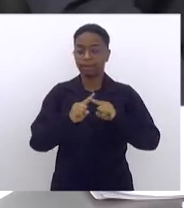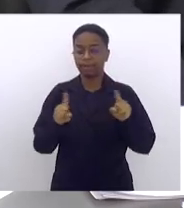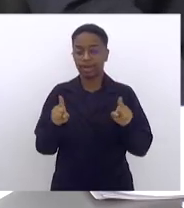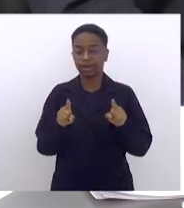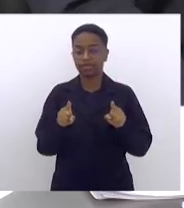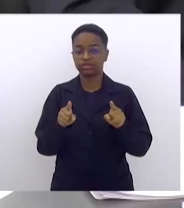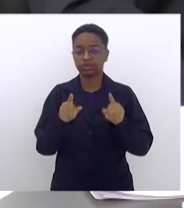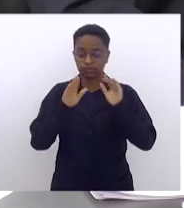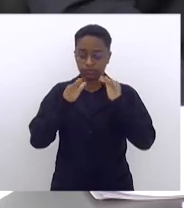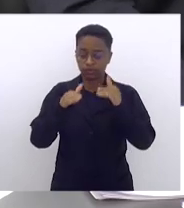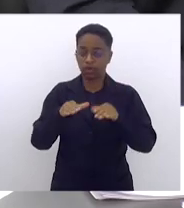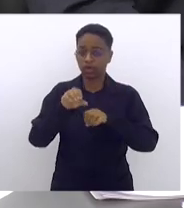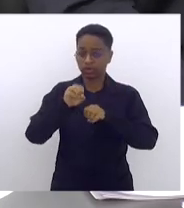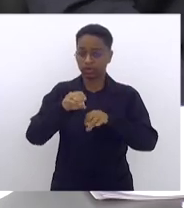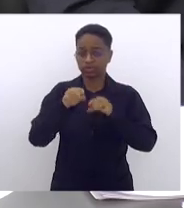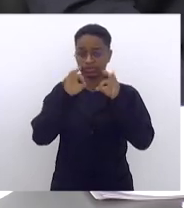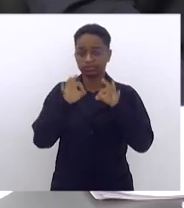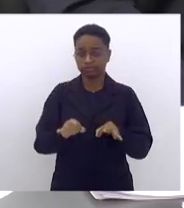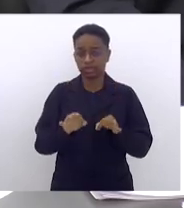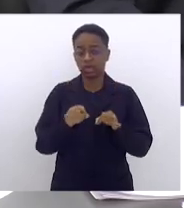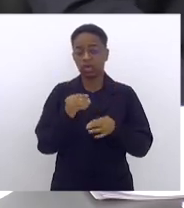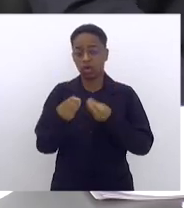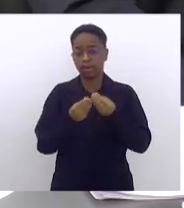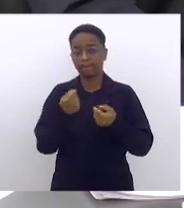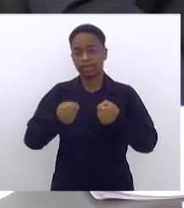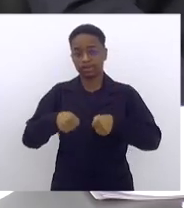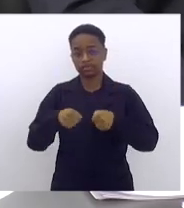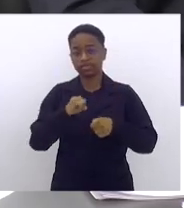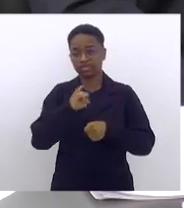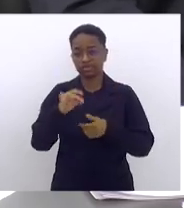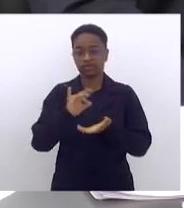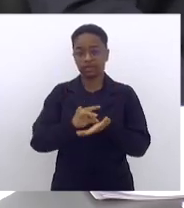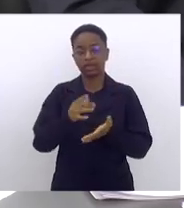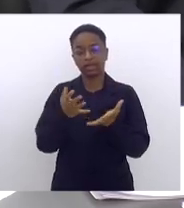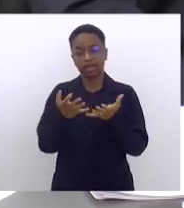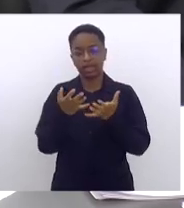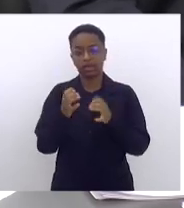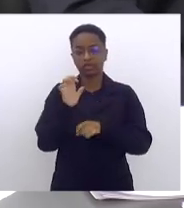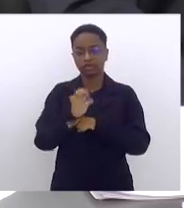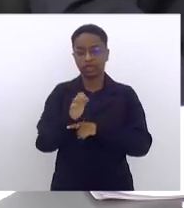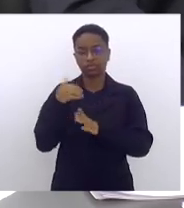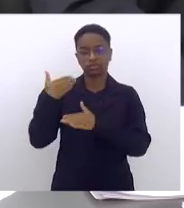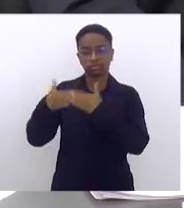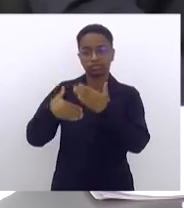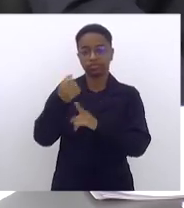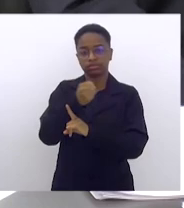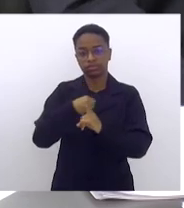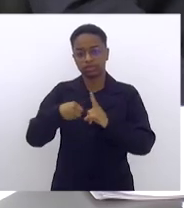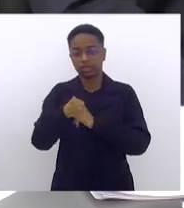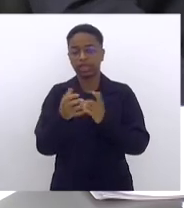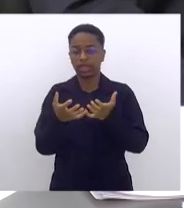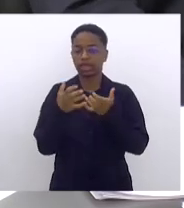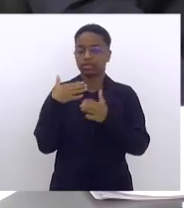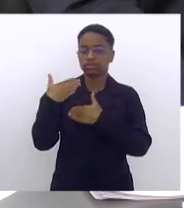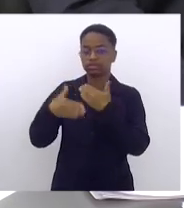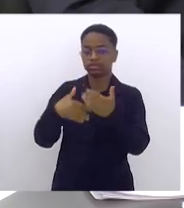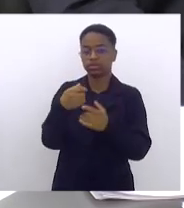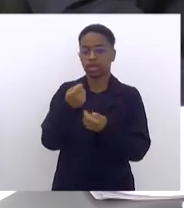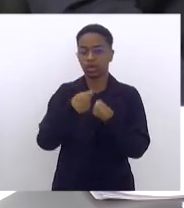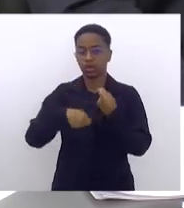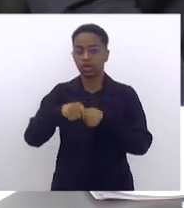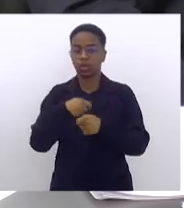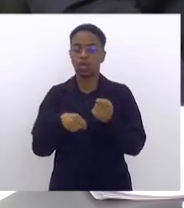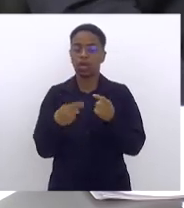a educação como a gente precisa, se a gente quer ver realmente um estado do Rio com desenvolvimento social, com desenvolvimento econômico,